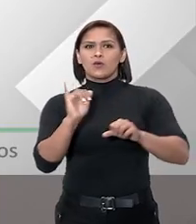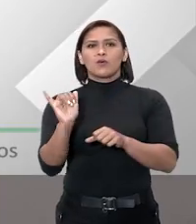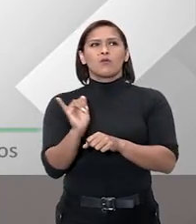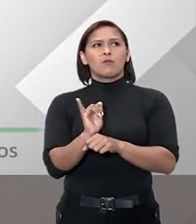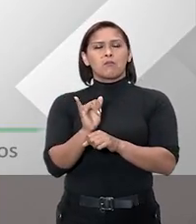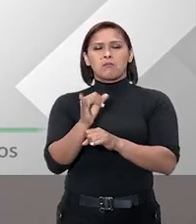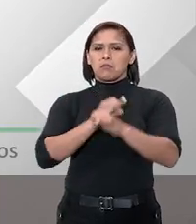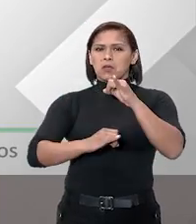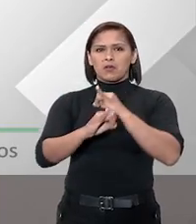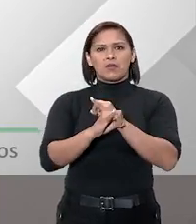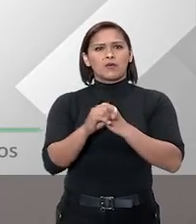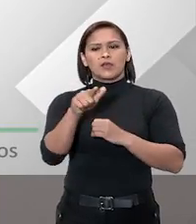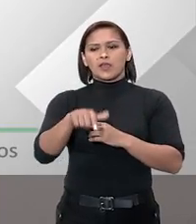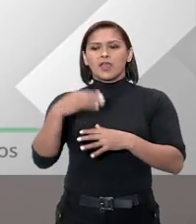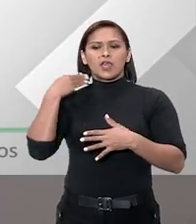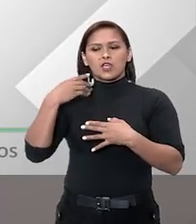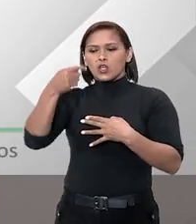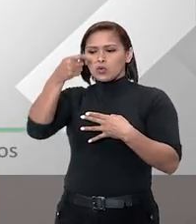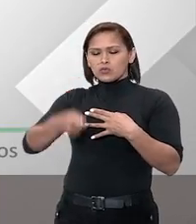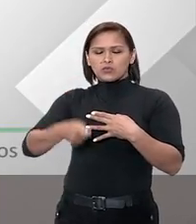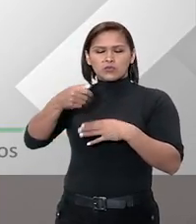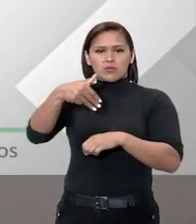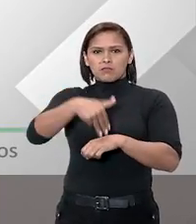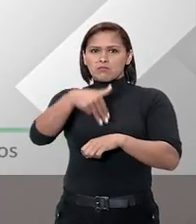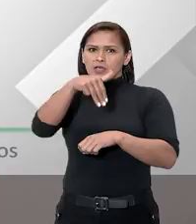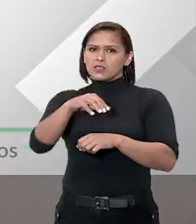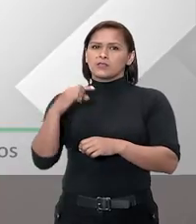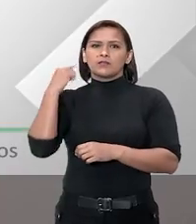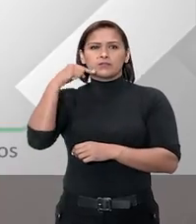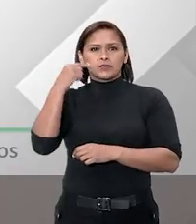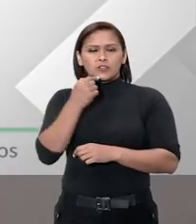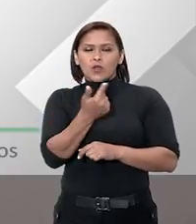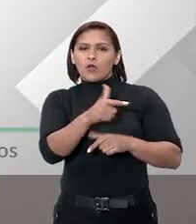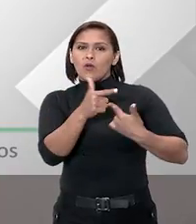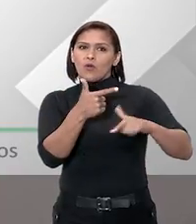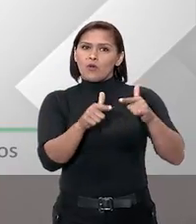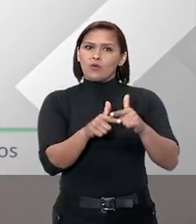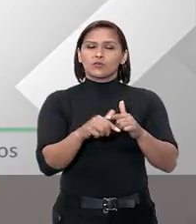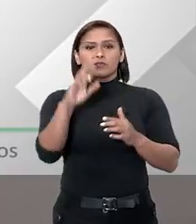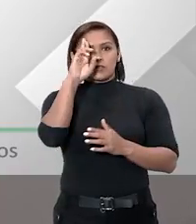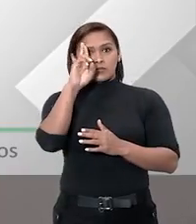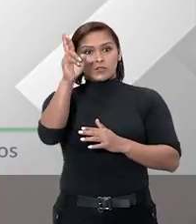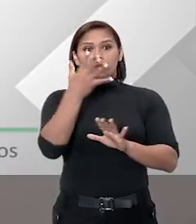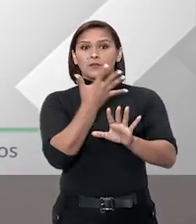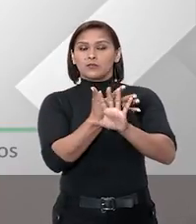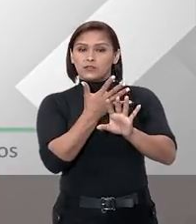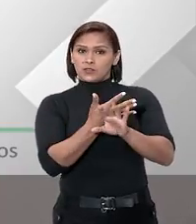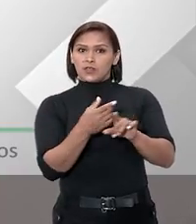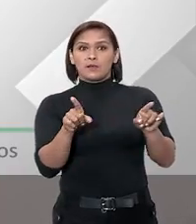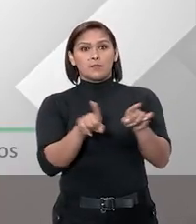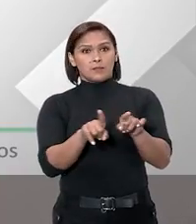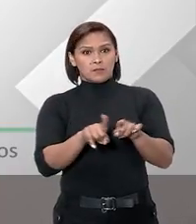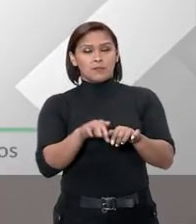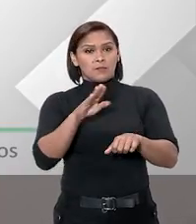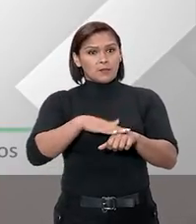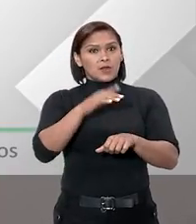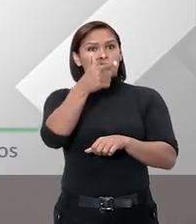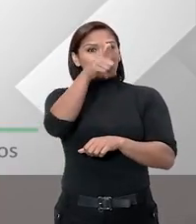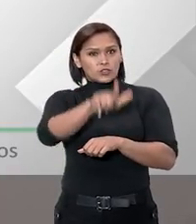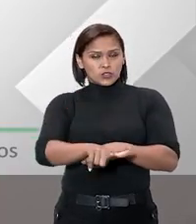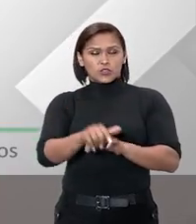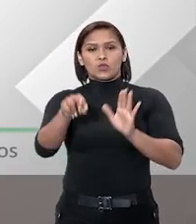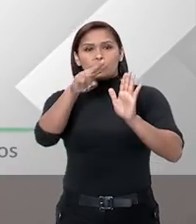canal aonde que estejam magistrados, advogados, enfim, por videoconferência. E, inclusive, mais um